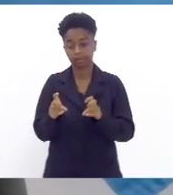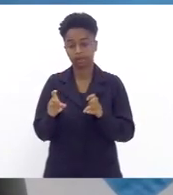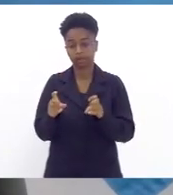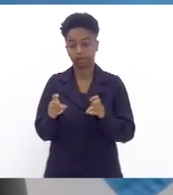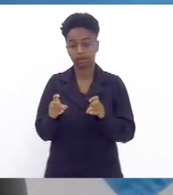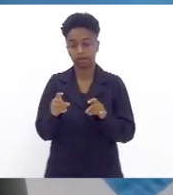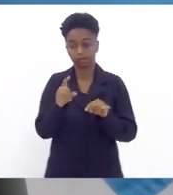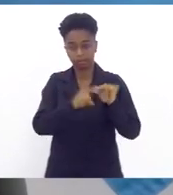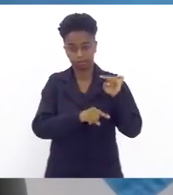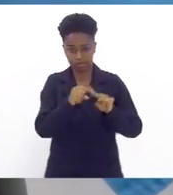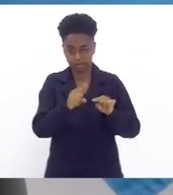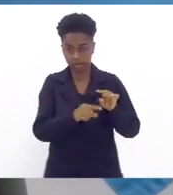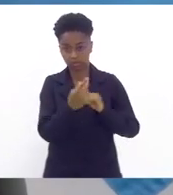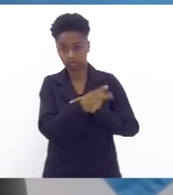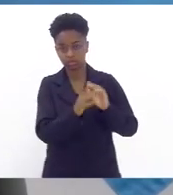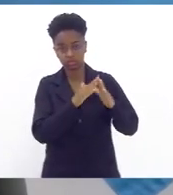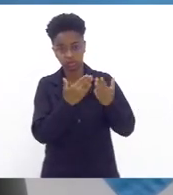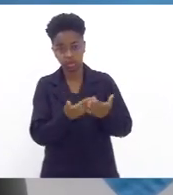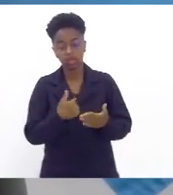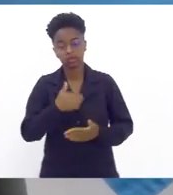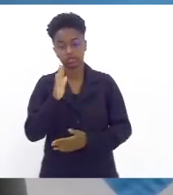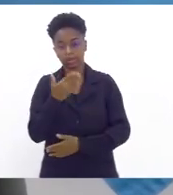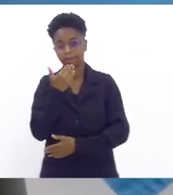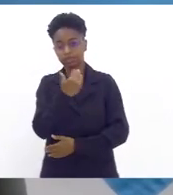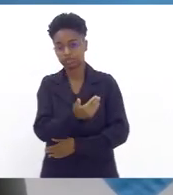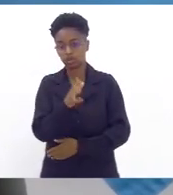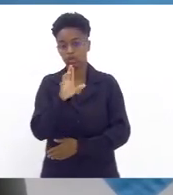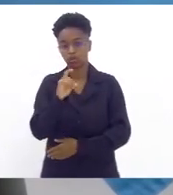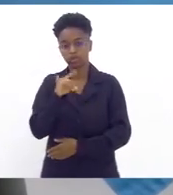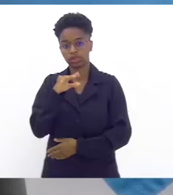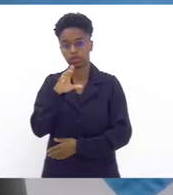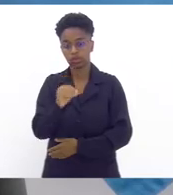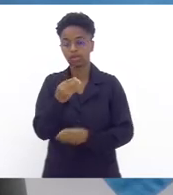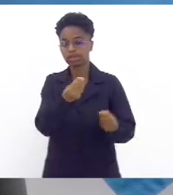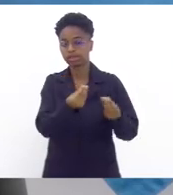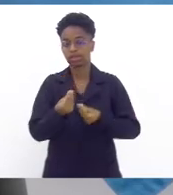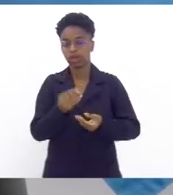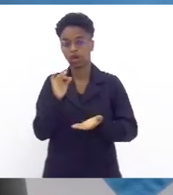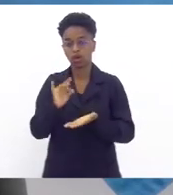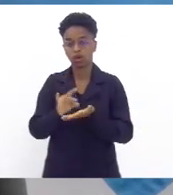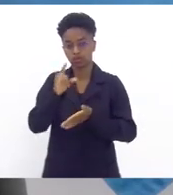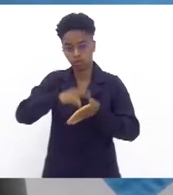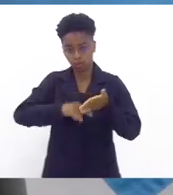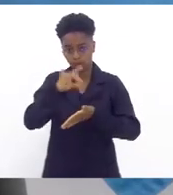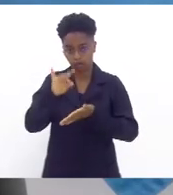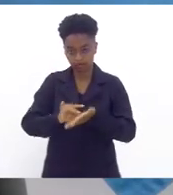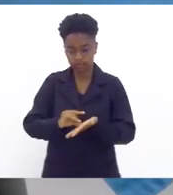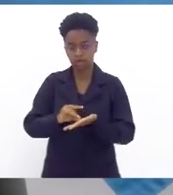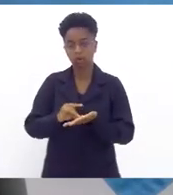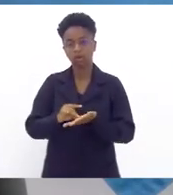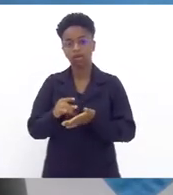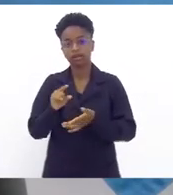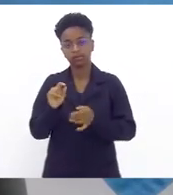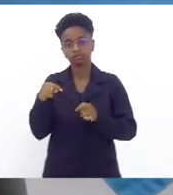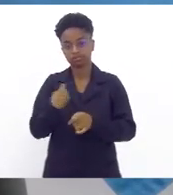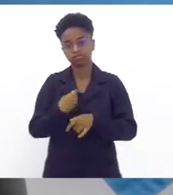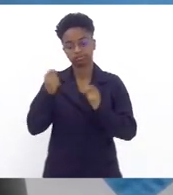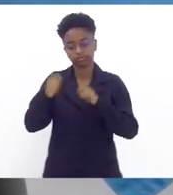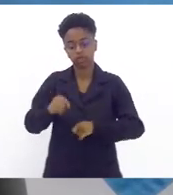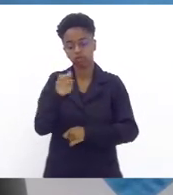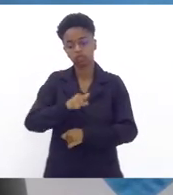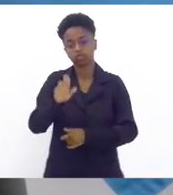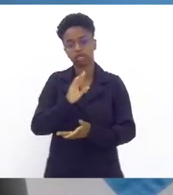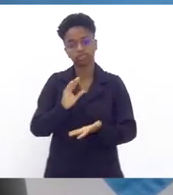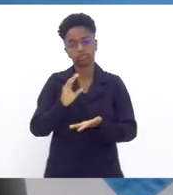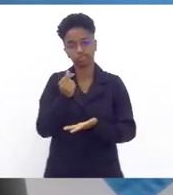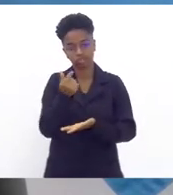eu já tinha pedido até o próprio Rodrigo que me mandasse um ofício para que a gente pudesse fazer isso com a verba que a gente já tem